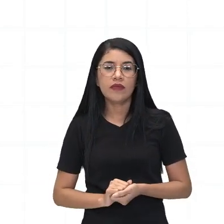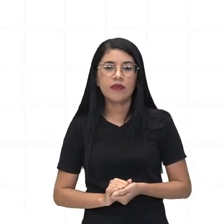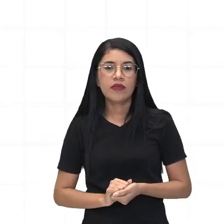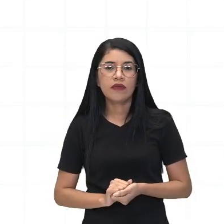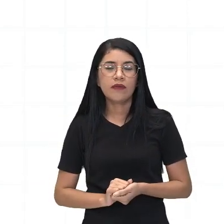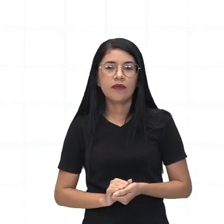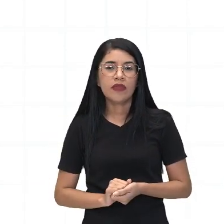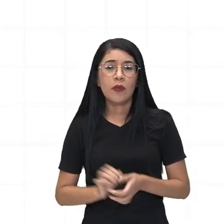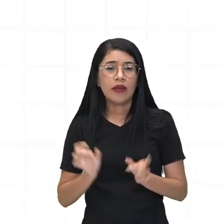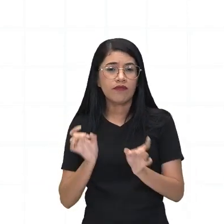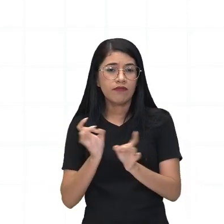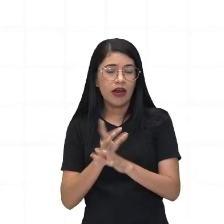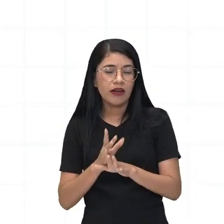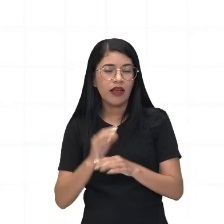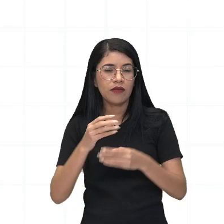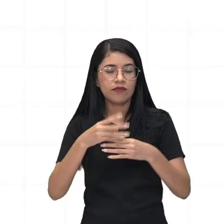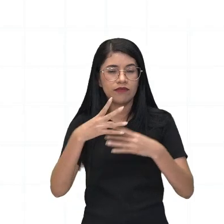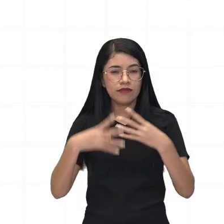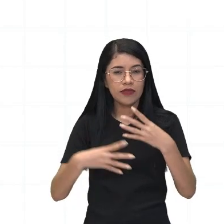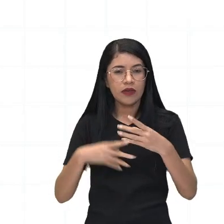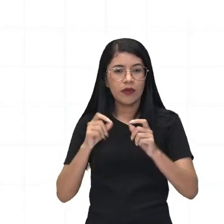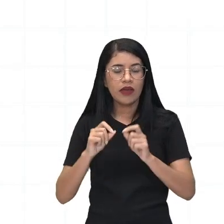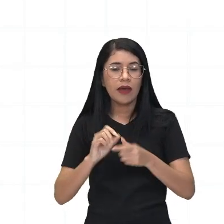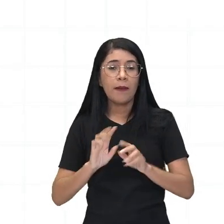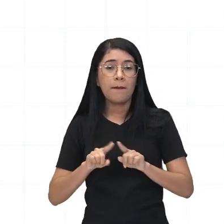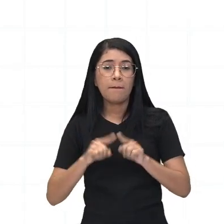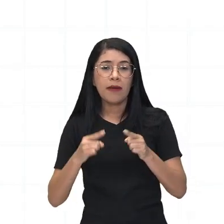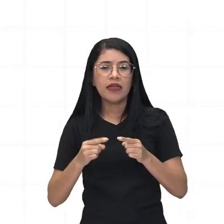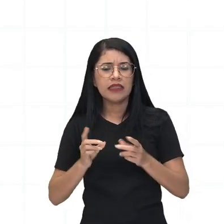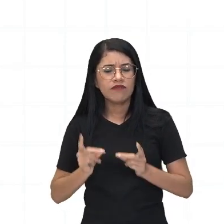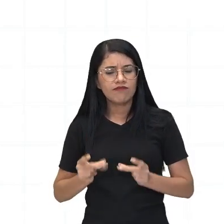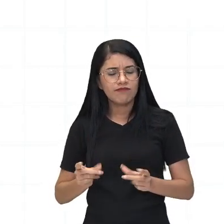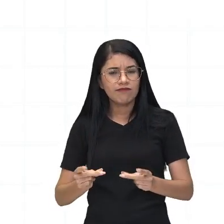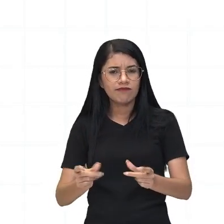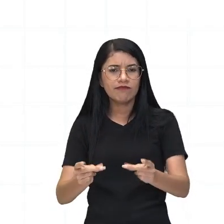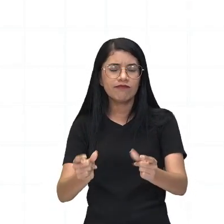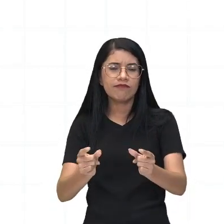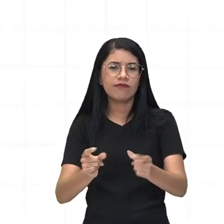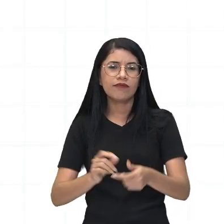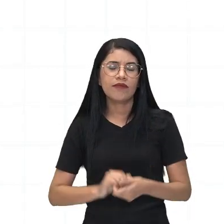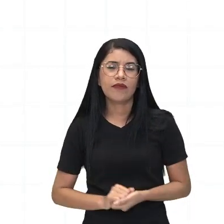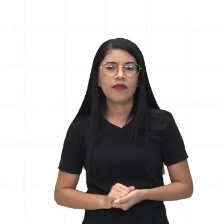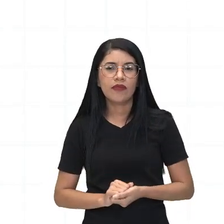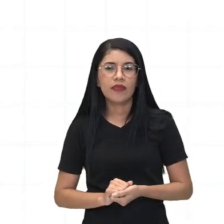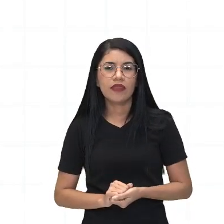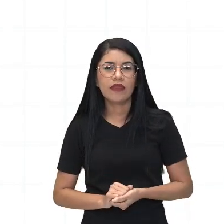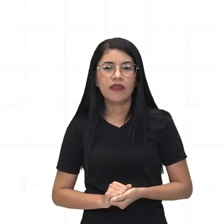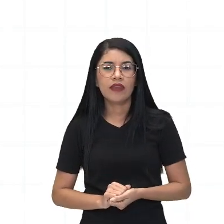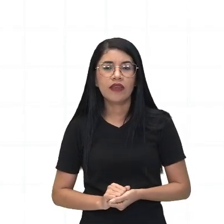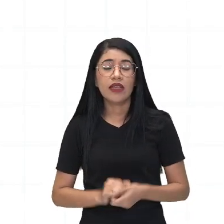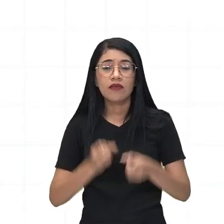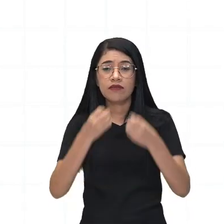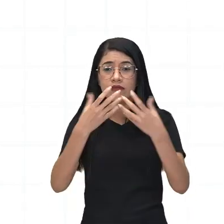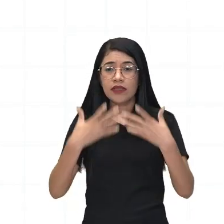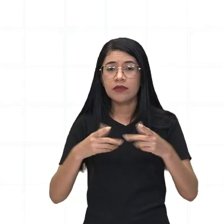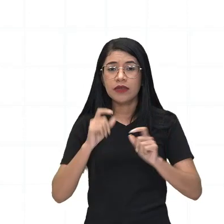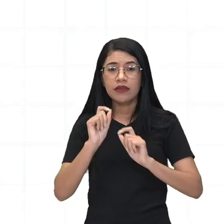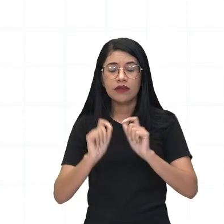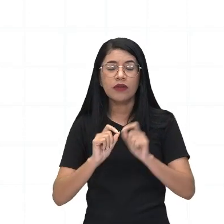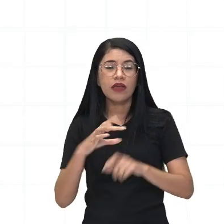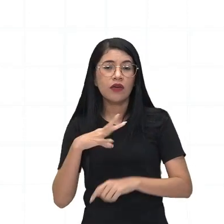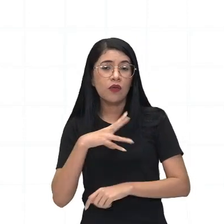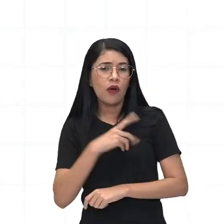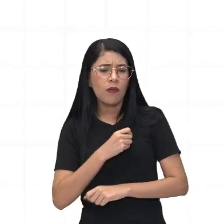este soneto, no qual ele diz, mas que seja infinito enquanto dure. Ora, ele está dizendo aí que este amor vai